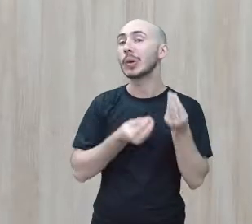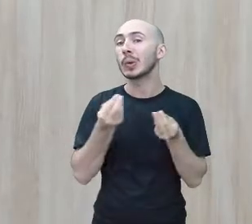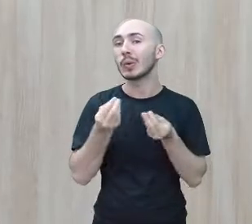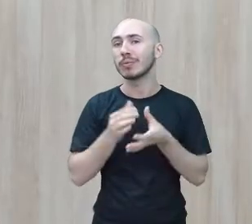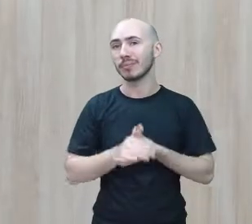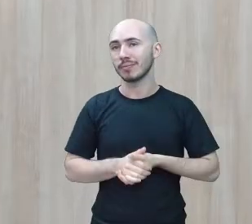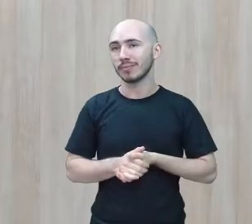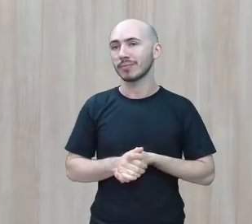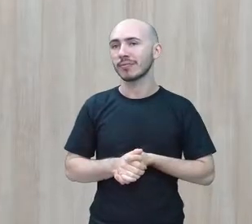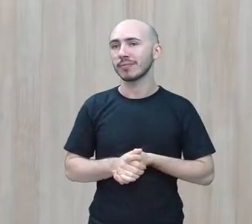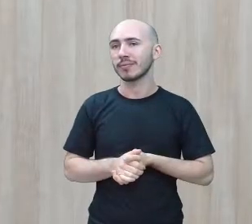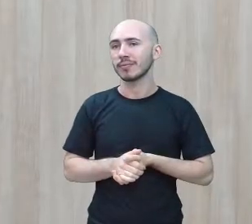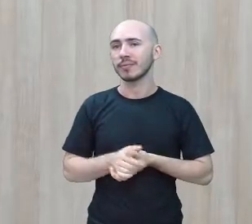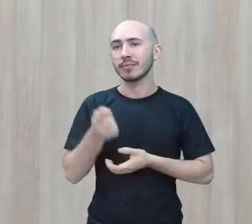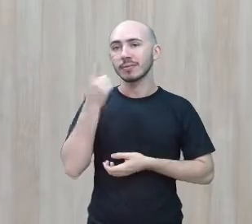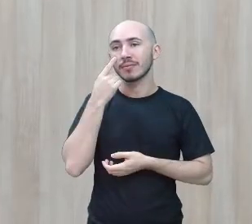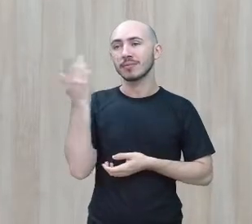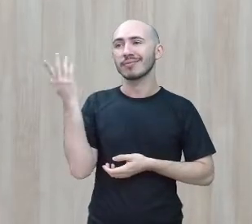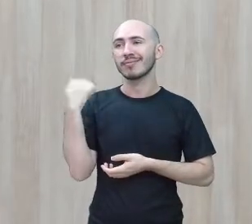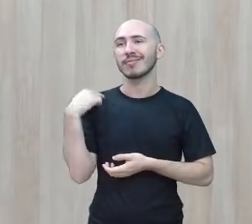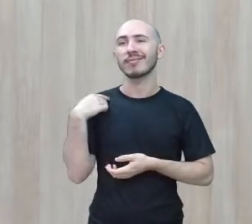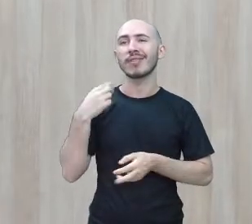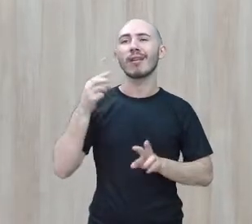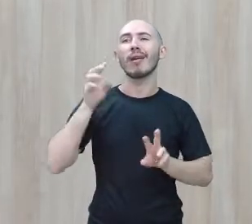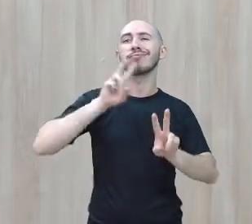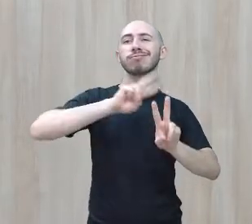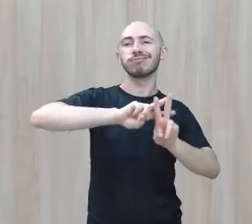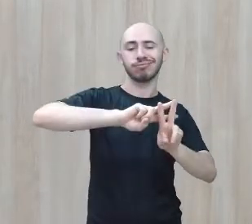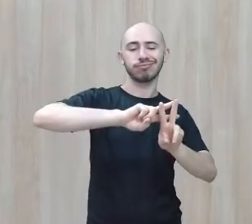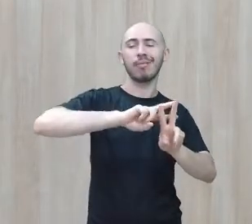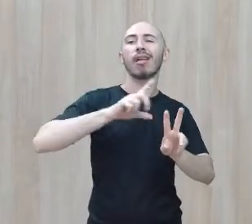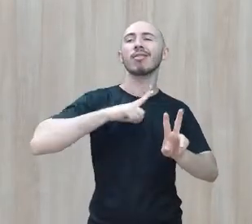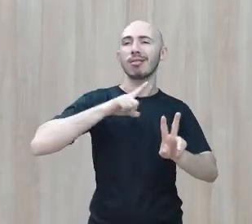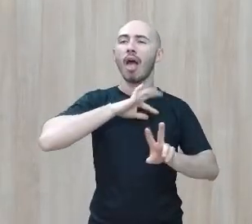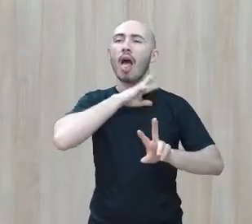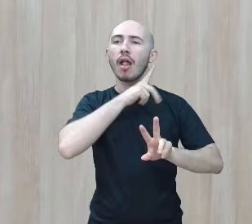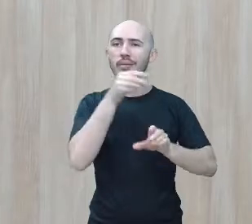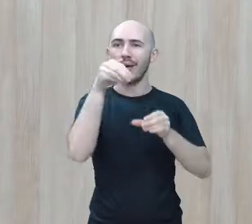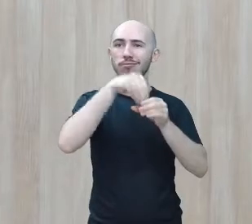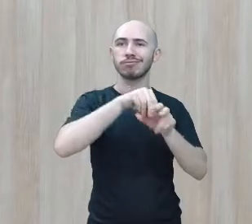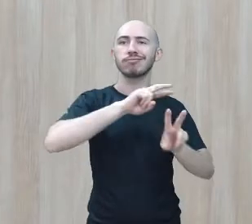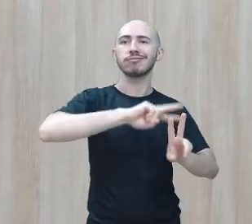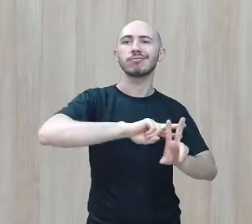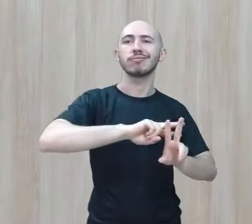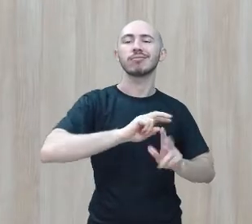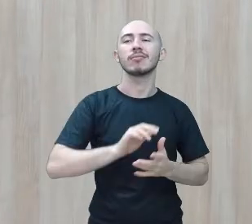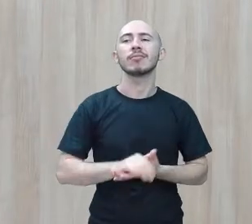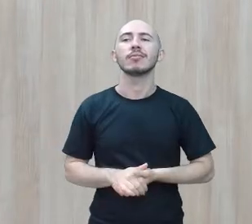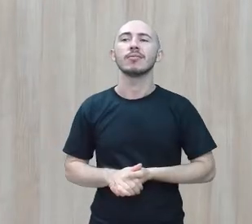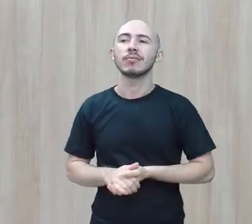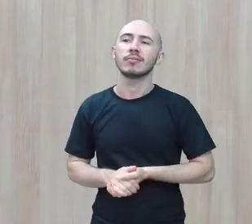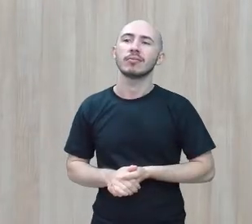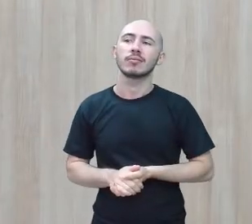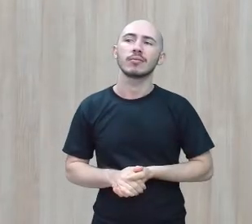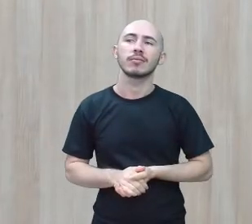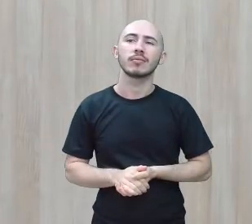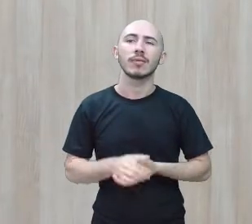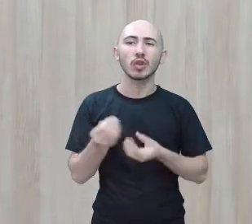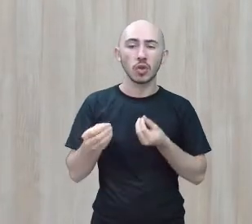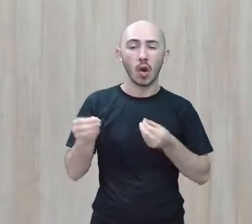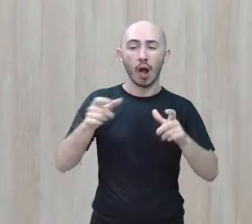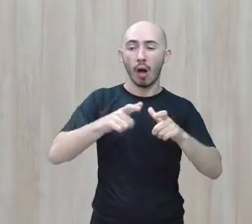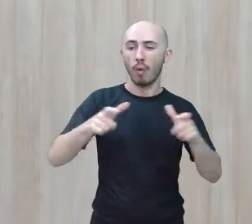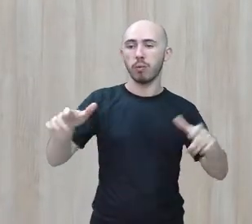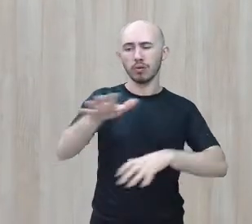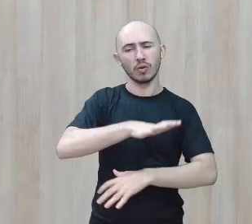aí dos enjaulados, né? Muitas vezes não é só em grandes